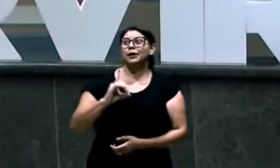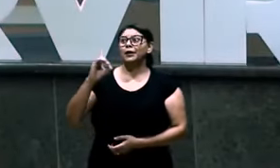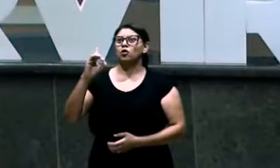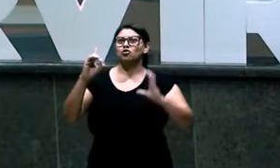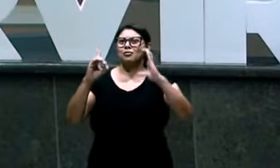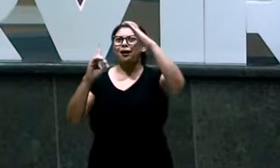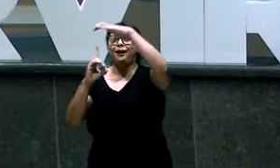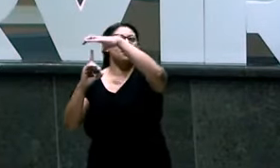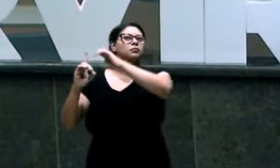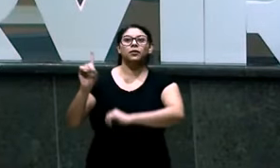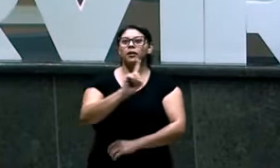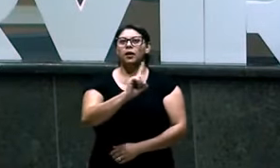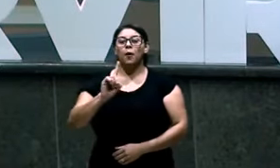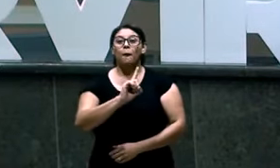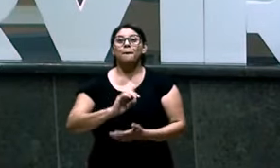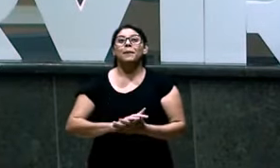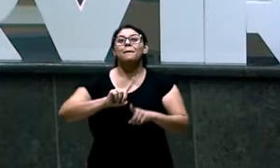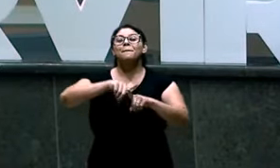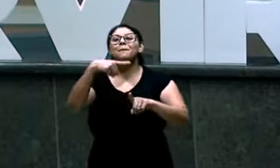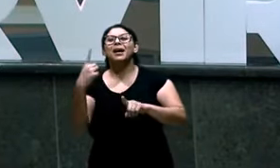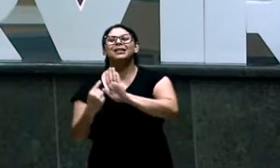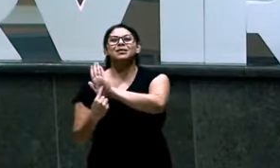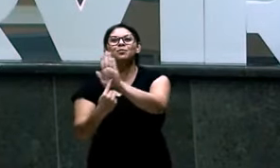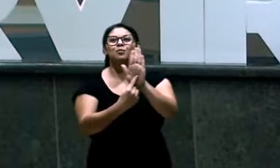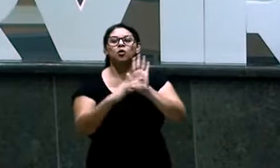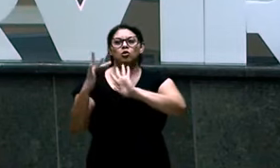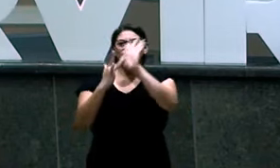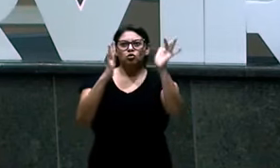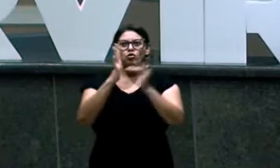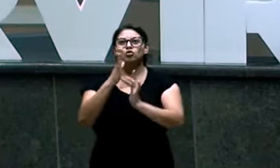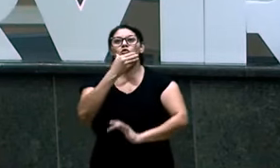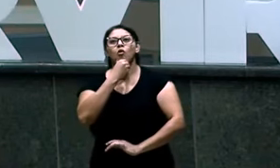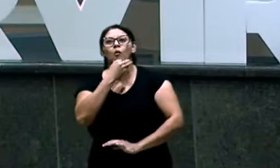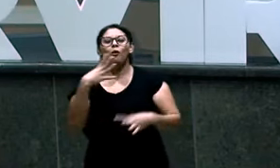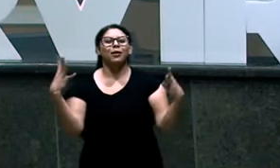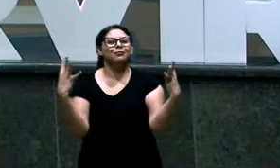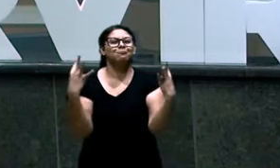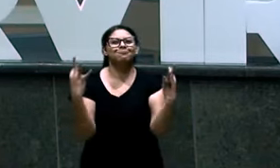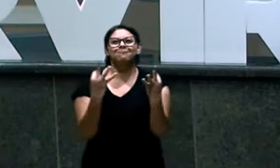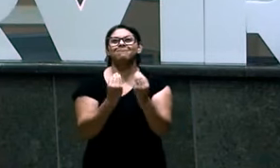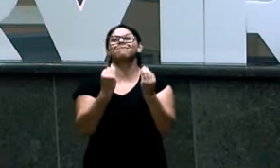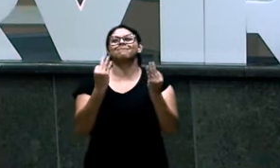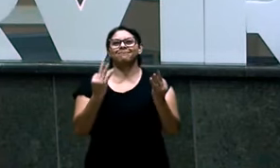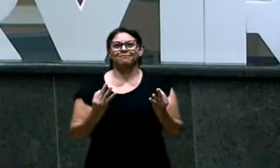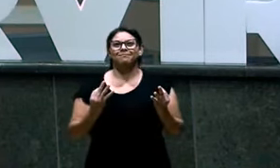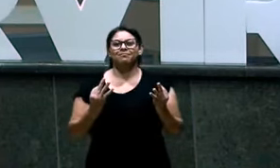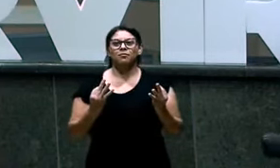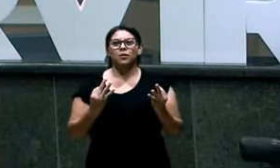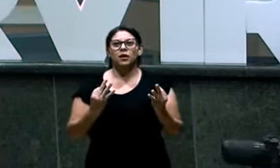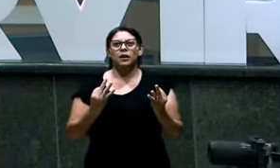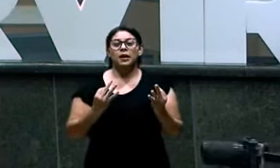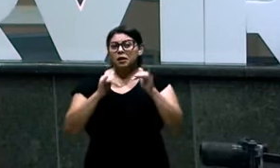vai apresentar Jesus como o homem perfeito. Mas como um historiador, ele não iria sair daqui dizendo que nós adoramos o rei